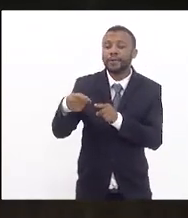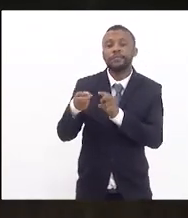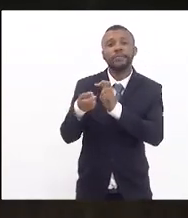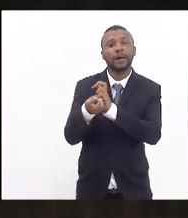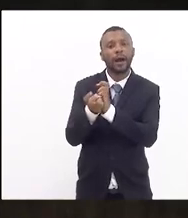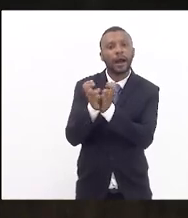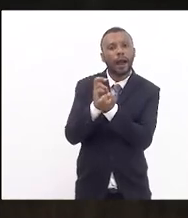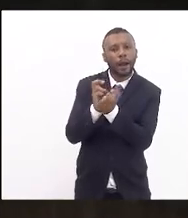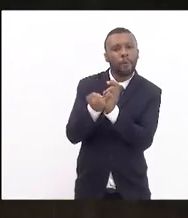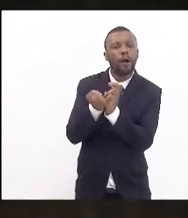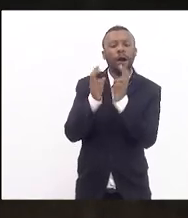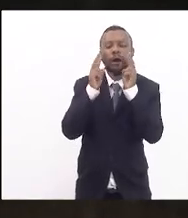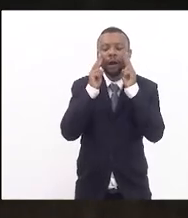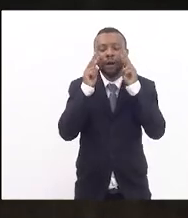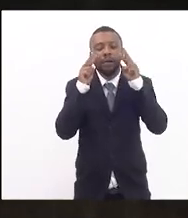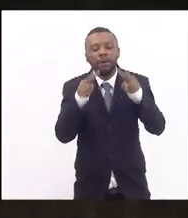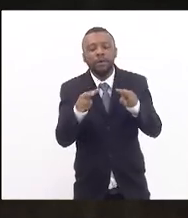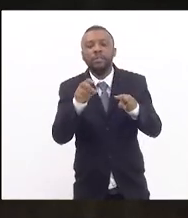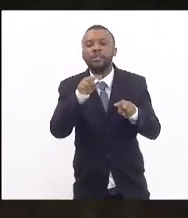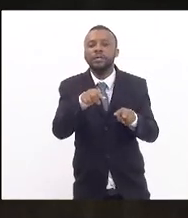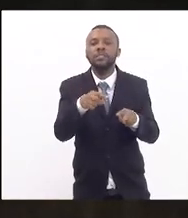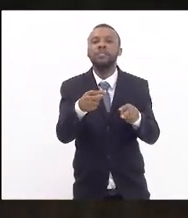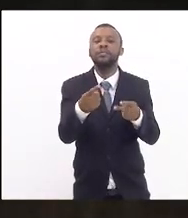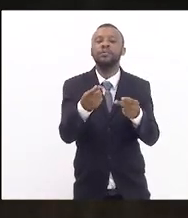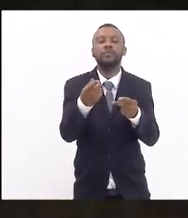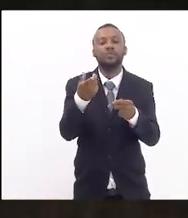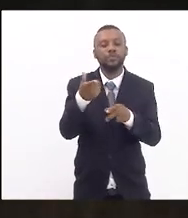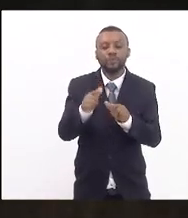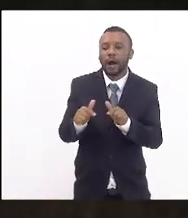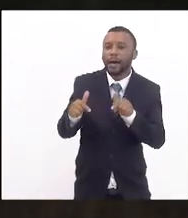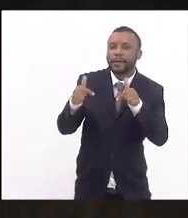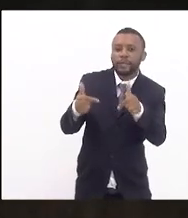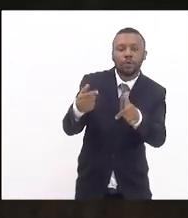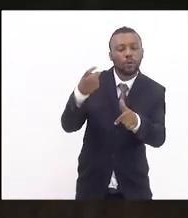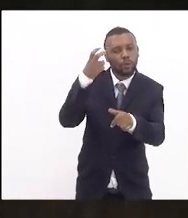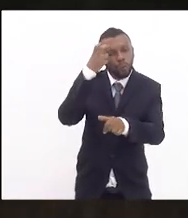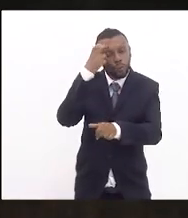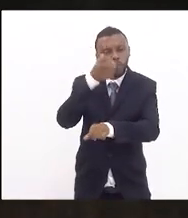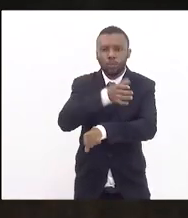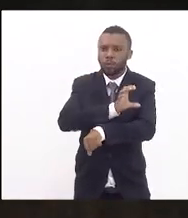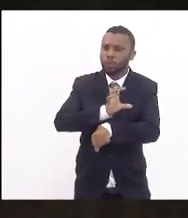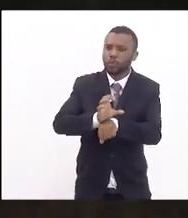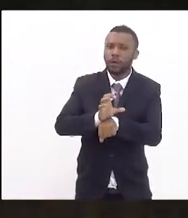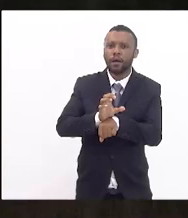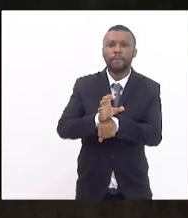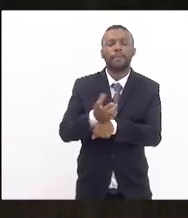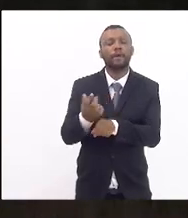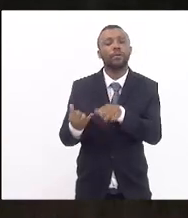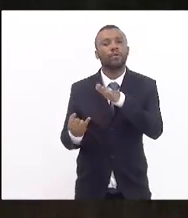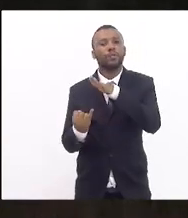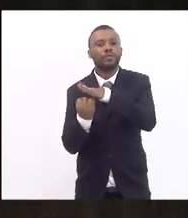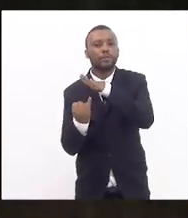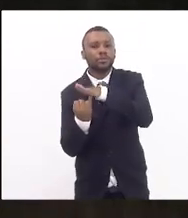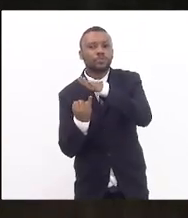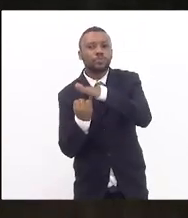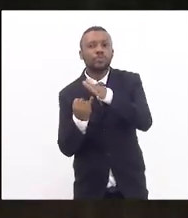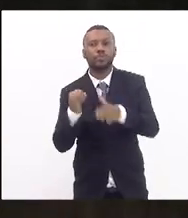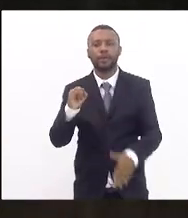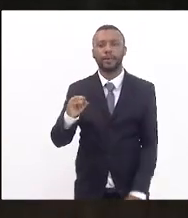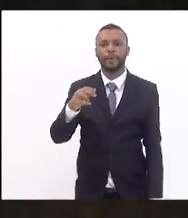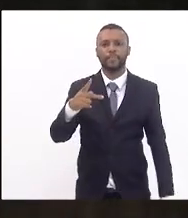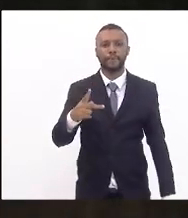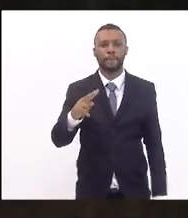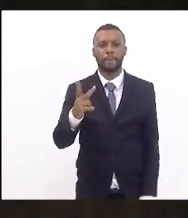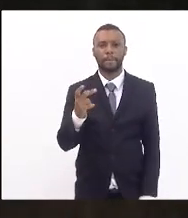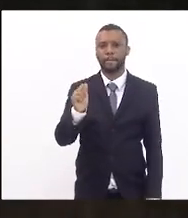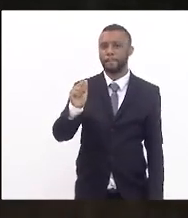é considerada como bem imaterial pelo IPHAN. Então, de maneira que tem respaldado